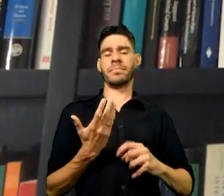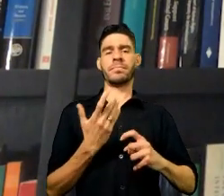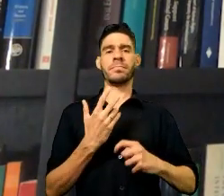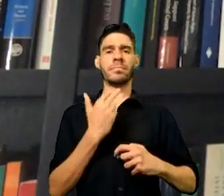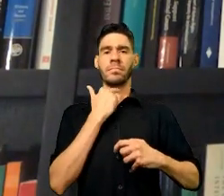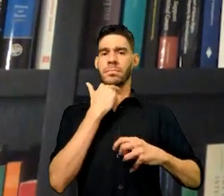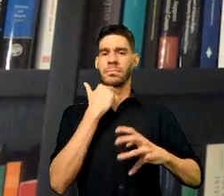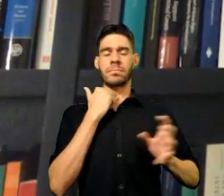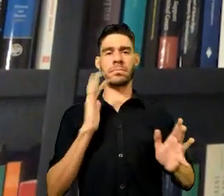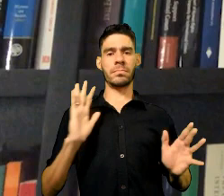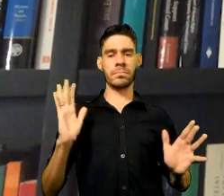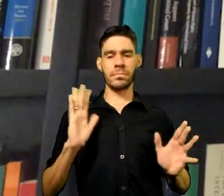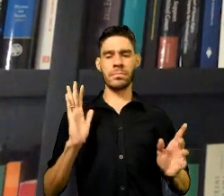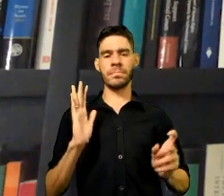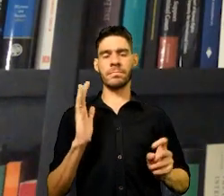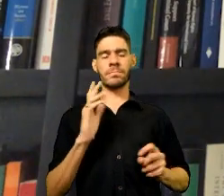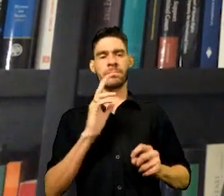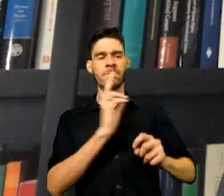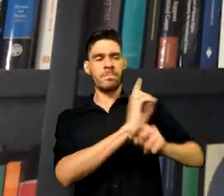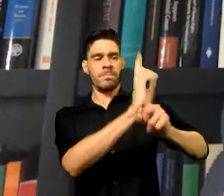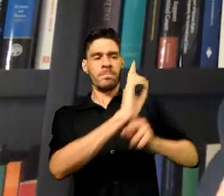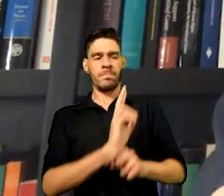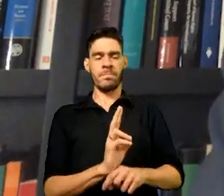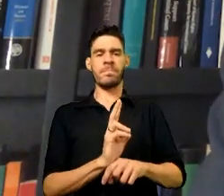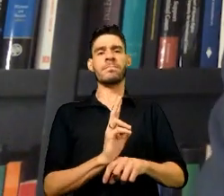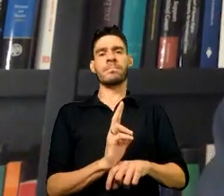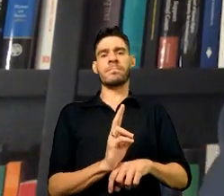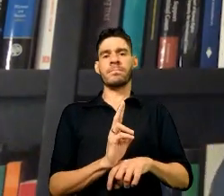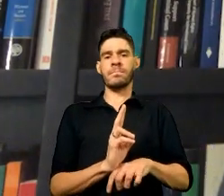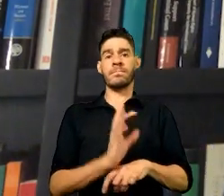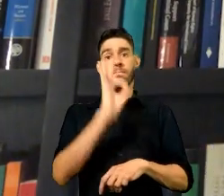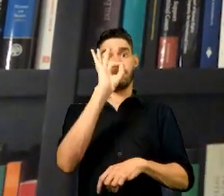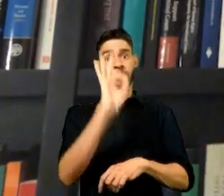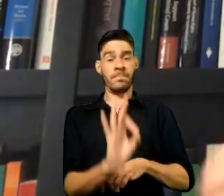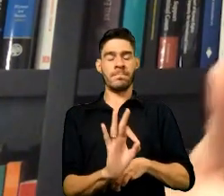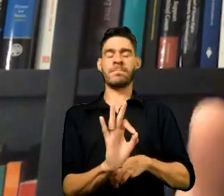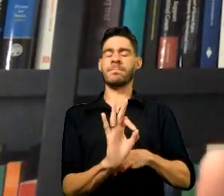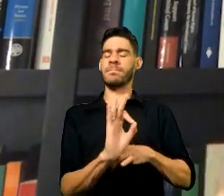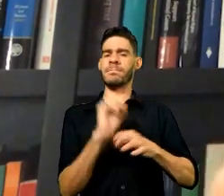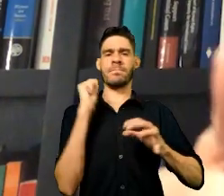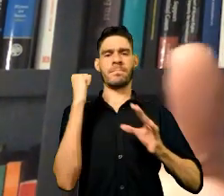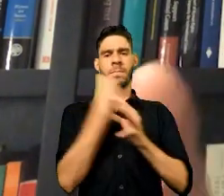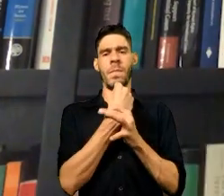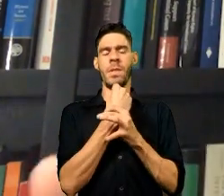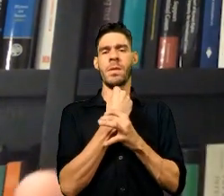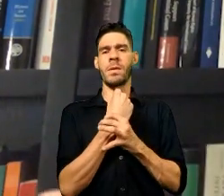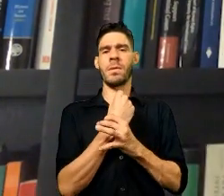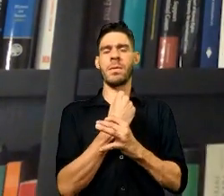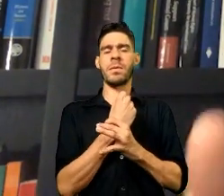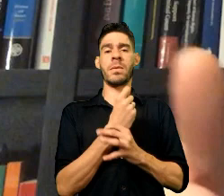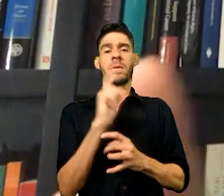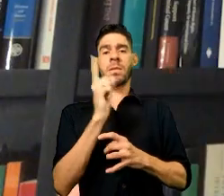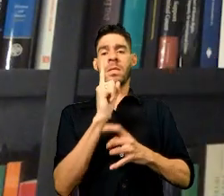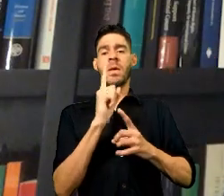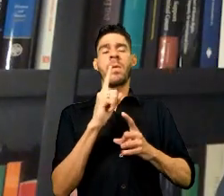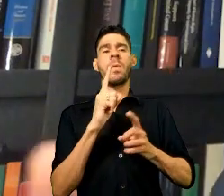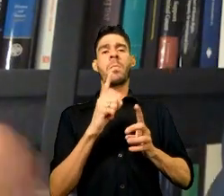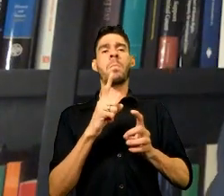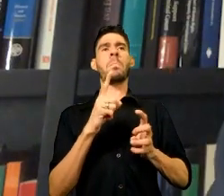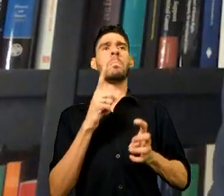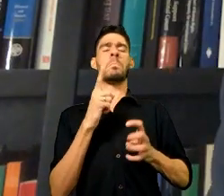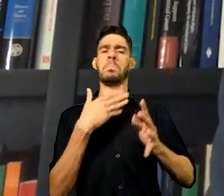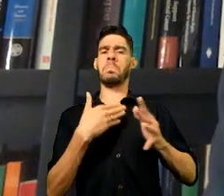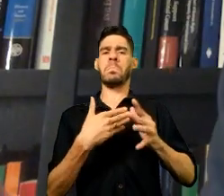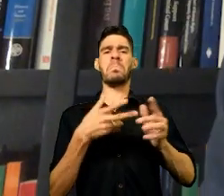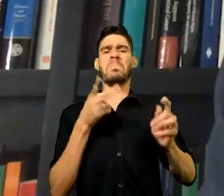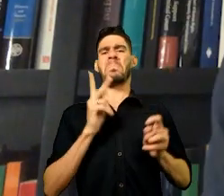incomunicabilidade ela não pode ser fiscalizada de forma absoluta e plena, mesmo